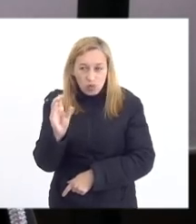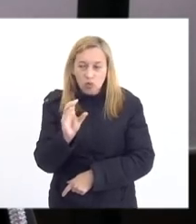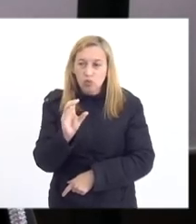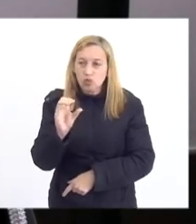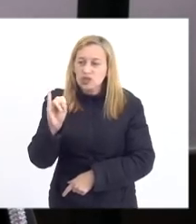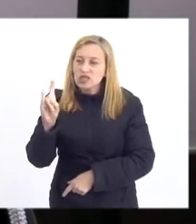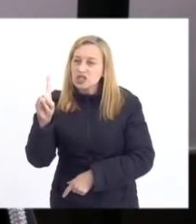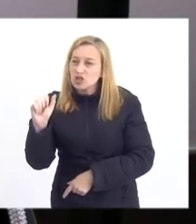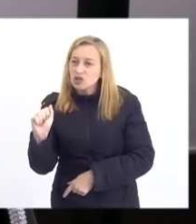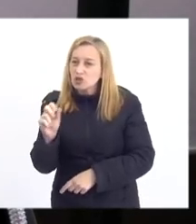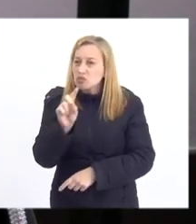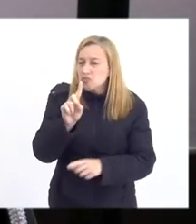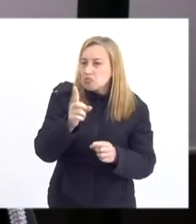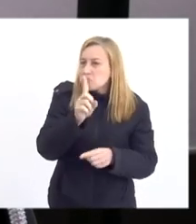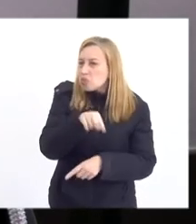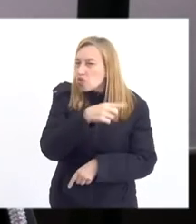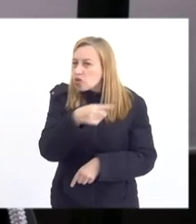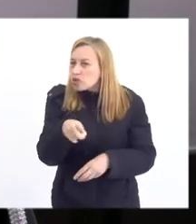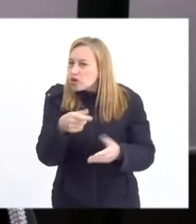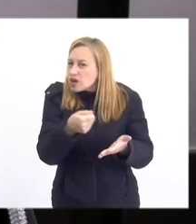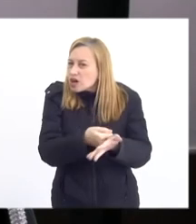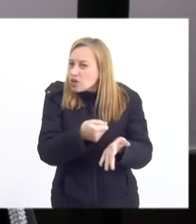proibia a cobrança